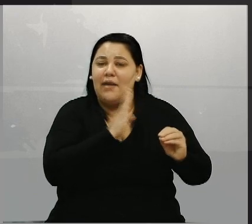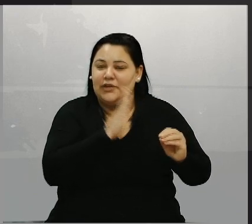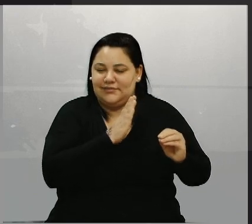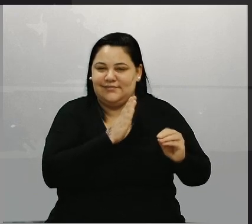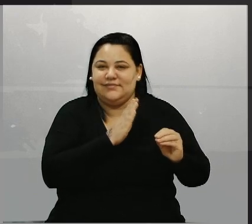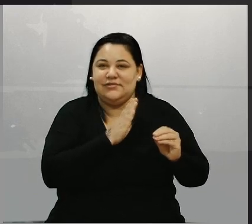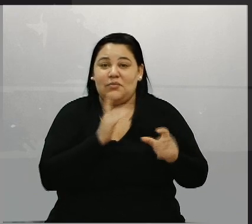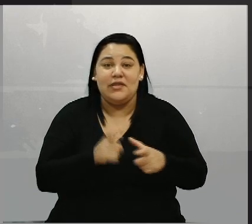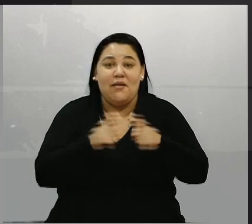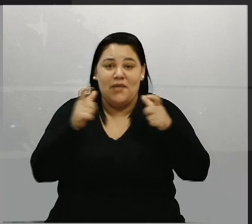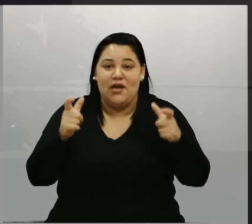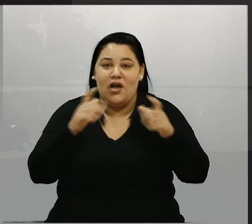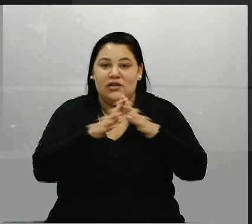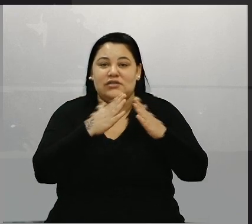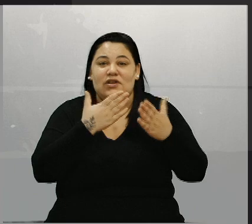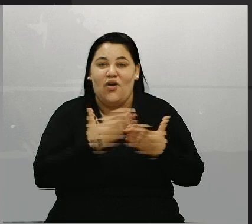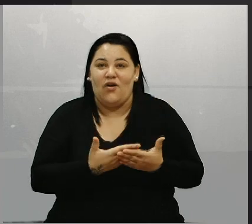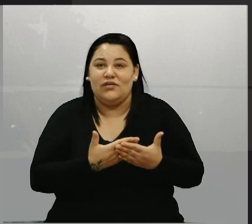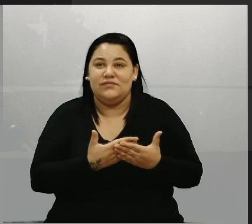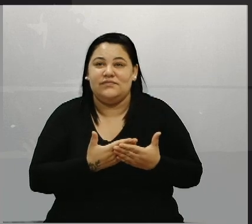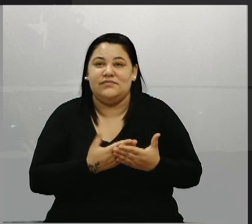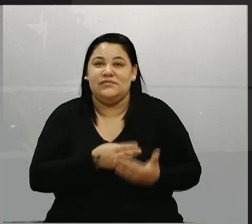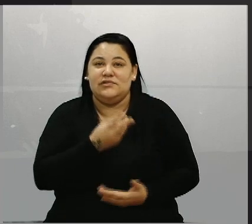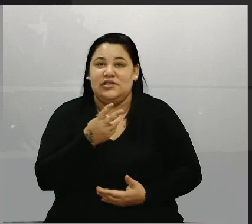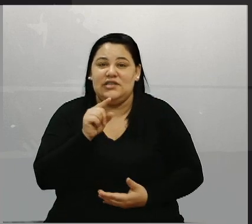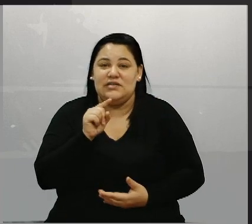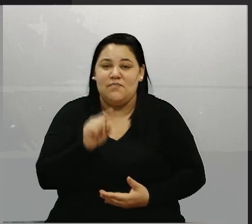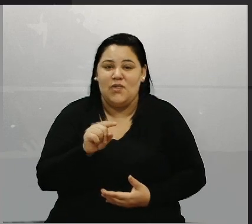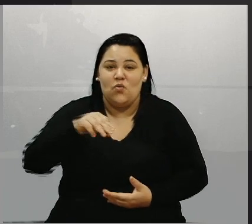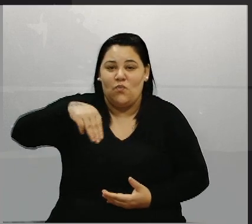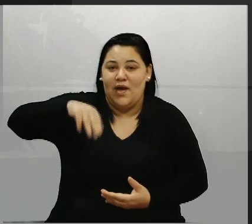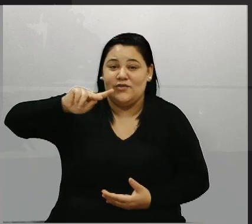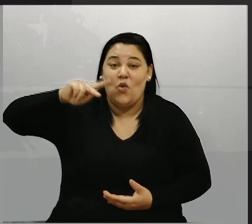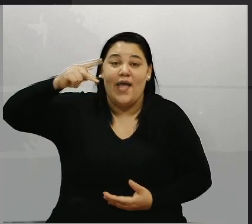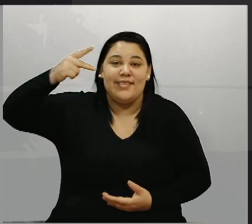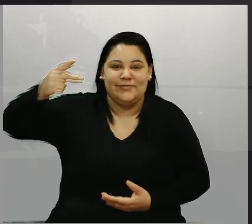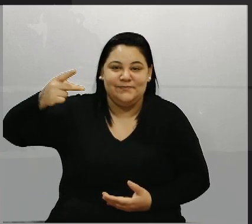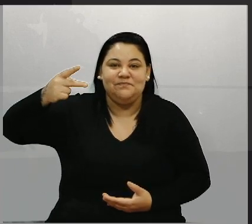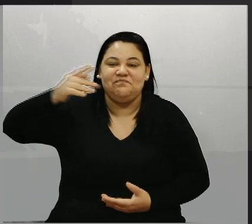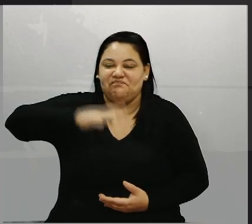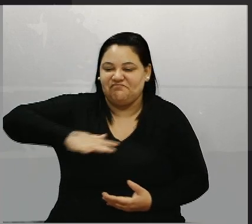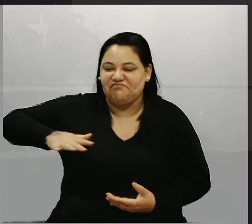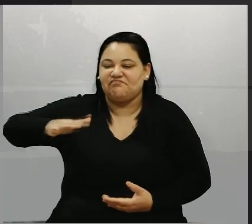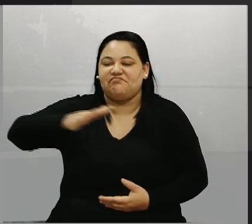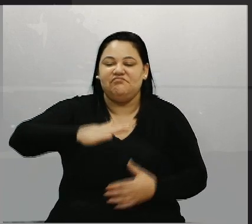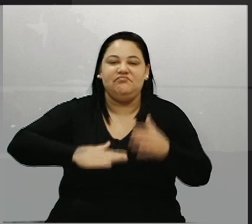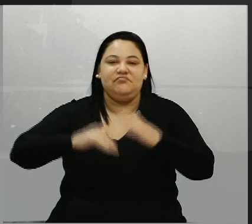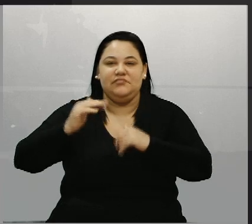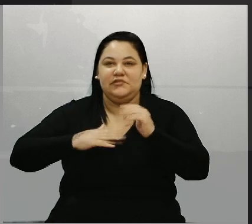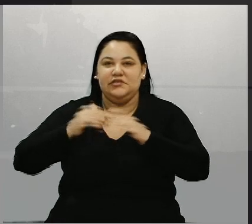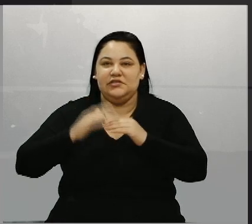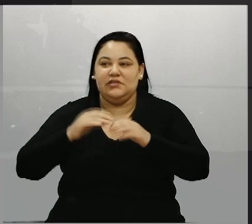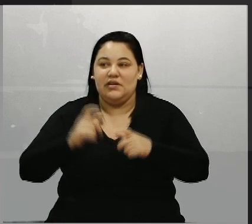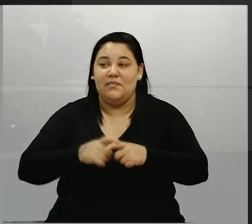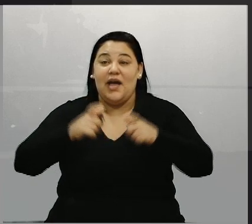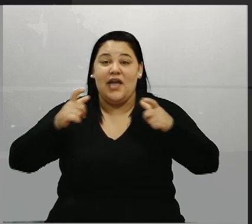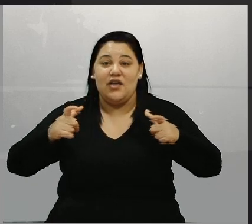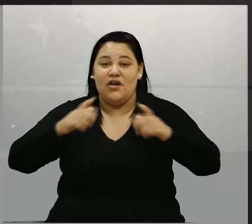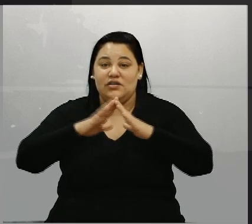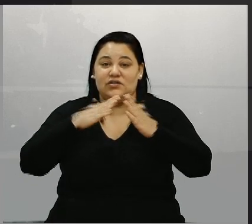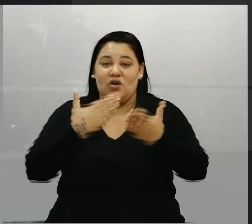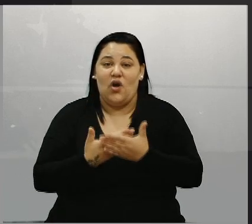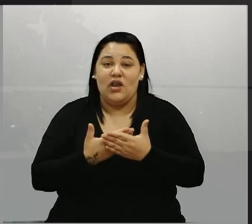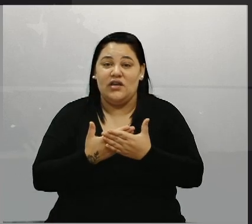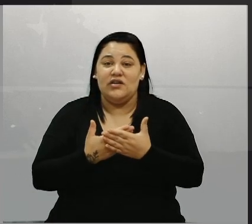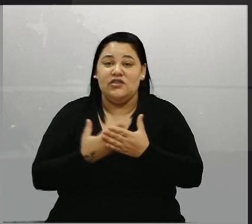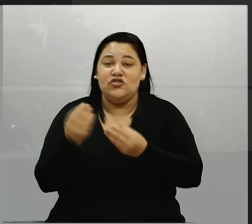maiores escolas, está aqui com 3.000 metros quadrados de área construída. Ela é a maior escola modular da